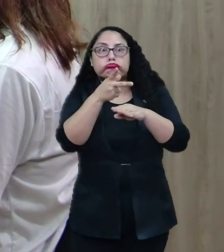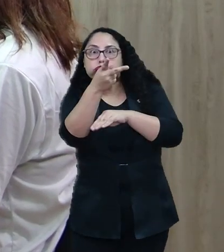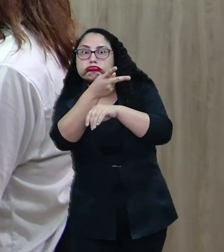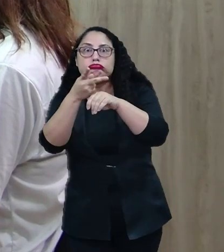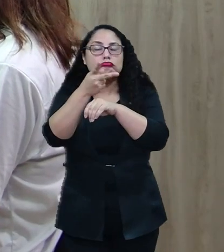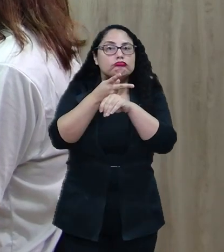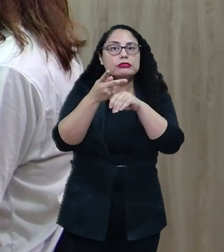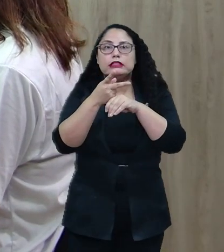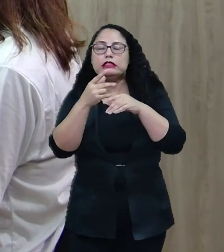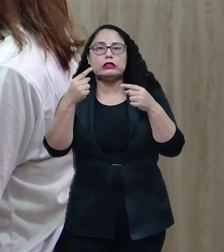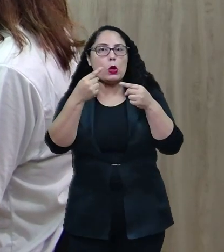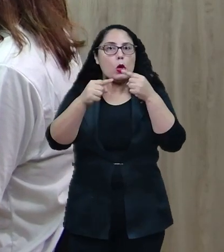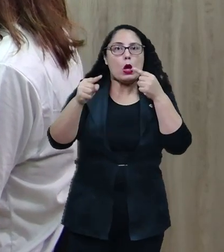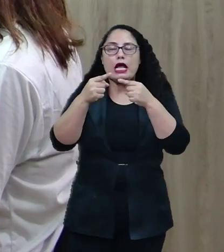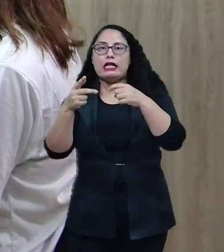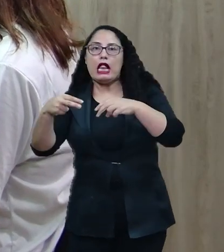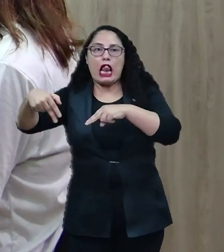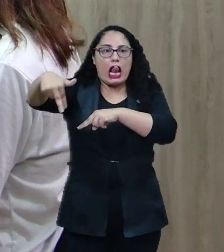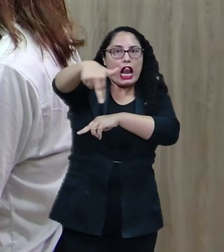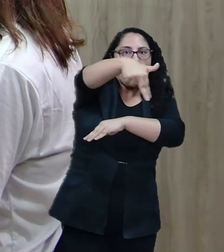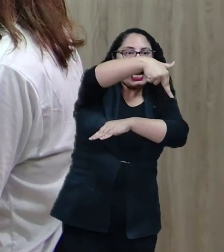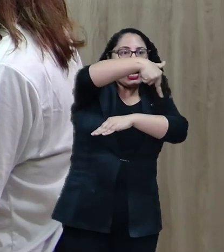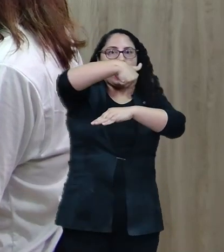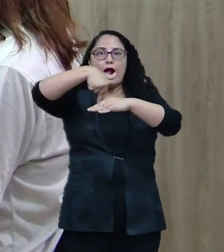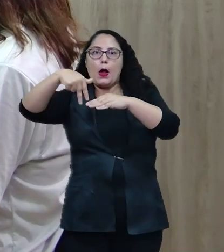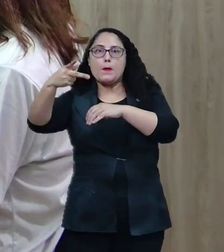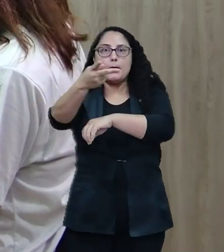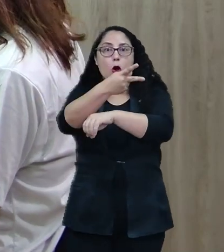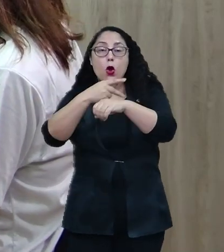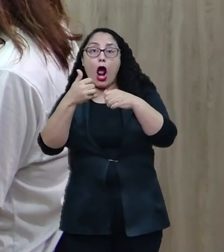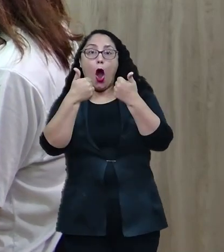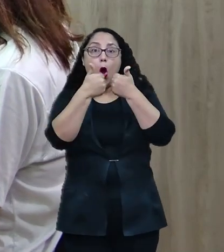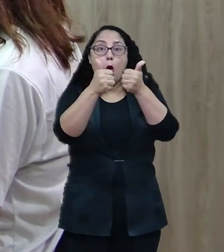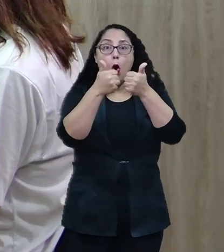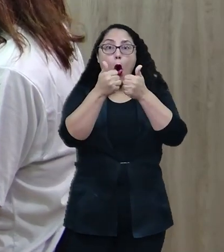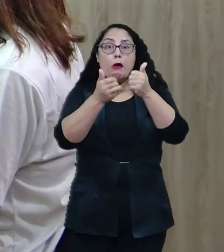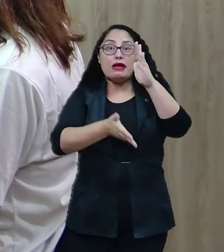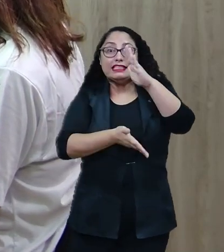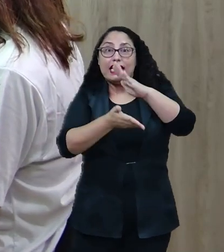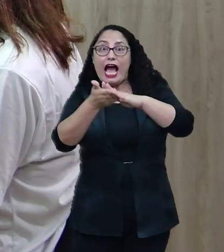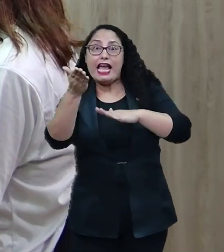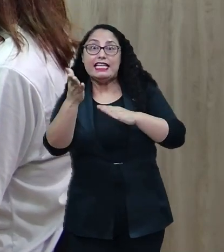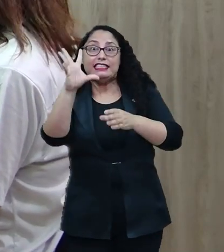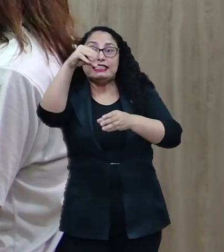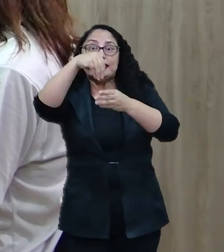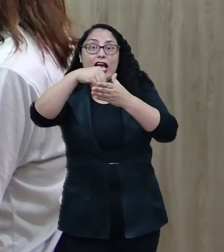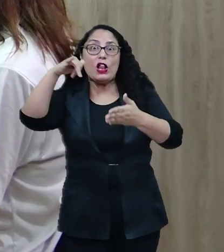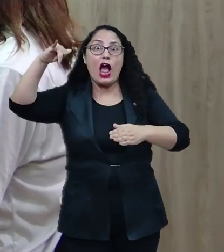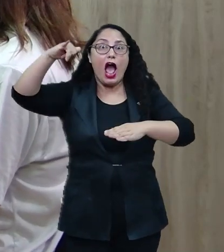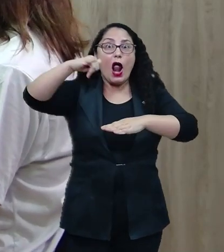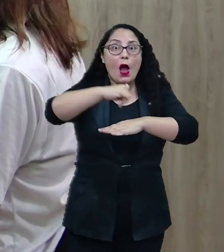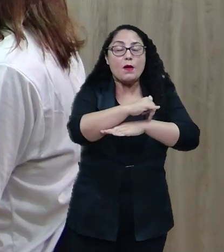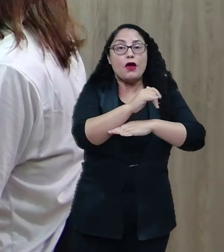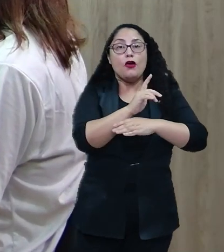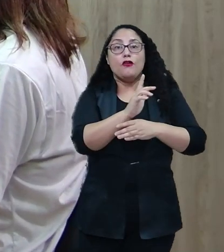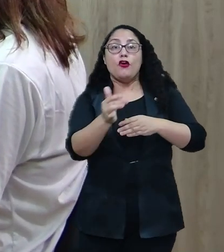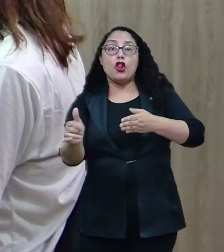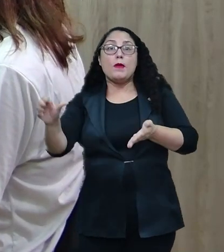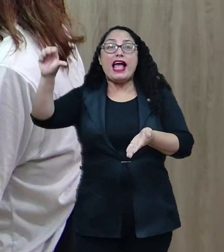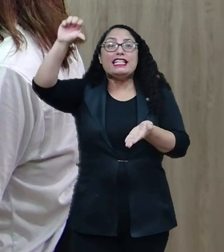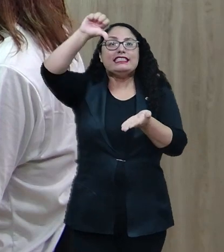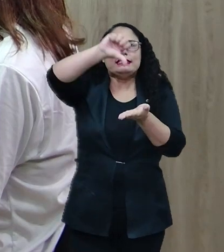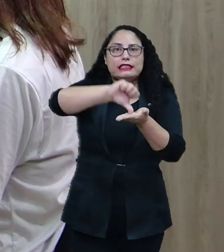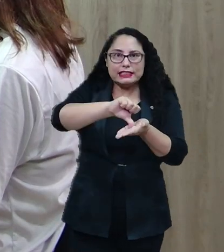deu certo, tive que dar uma volta enorme lá, procurar um ônibus para sair de lá de dentro. Aí beleza, fui pra estação de